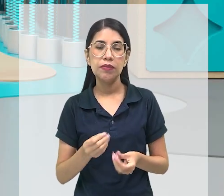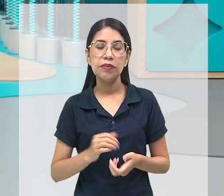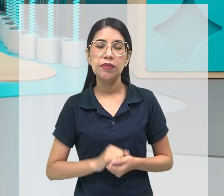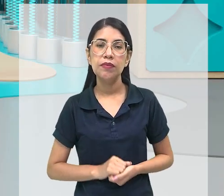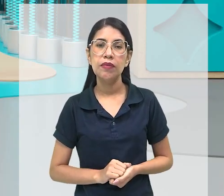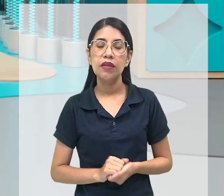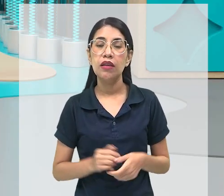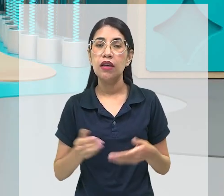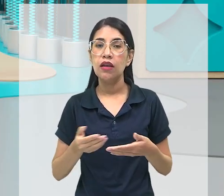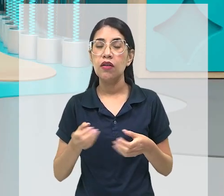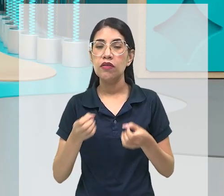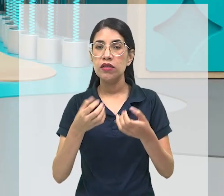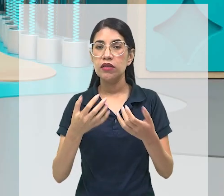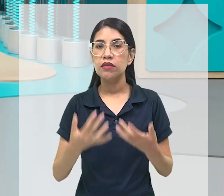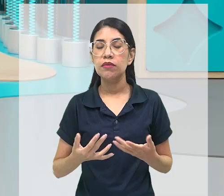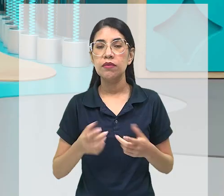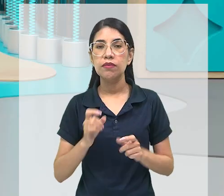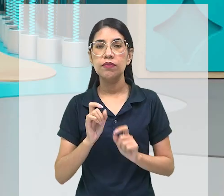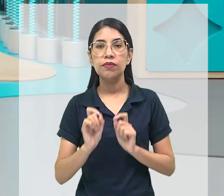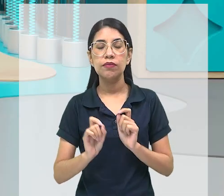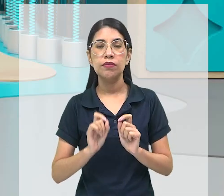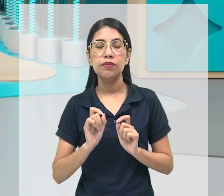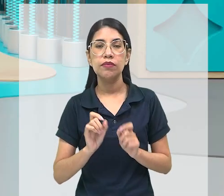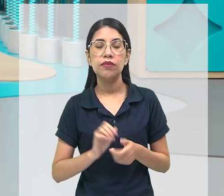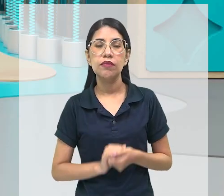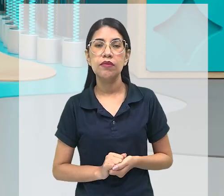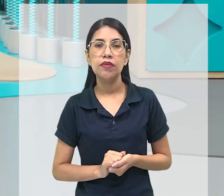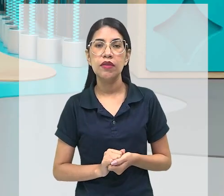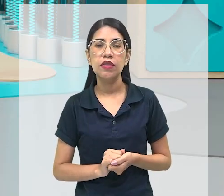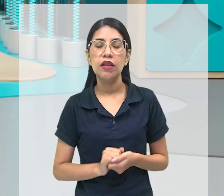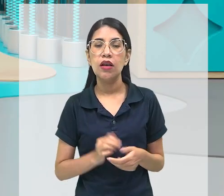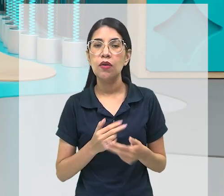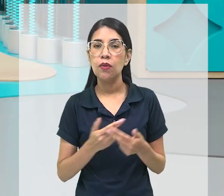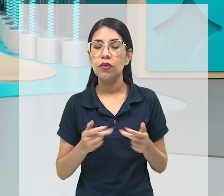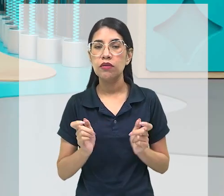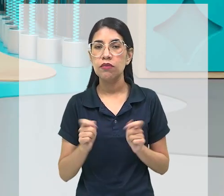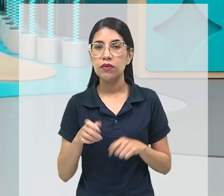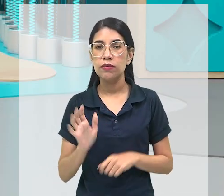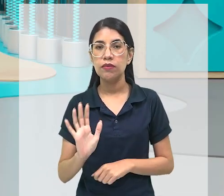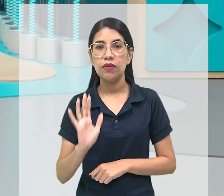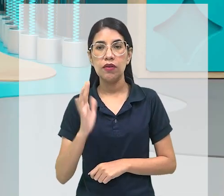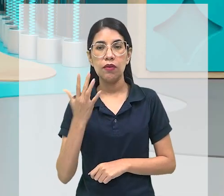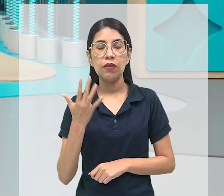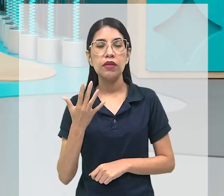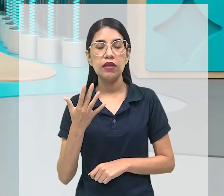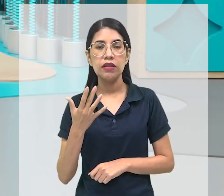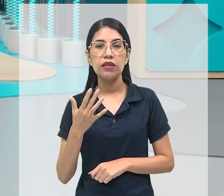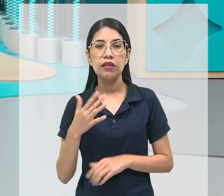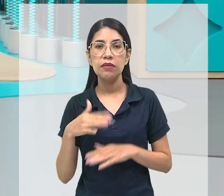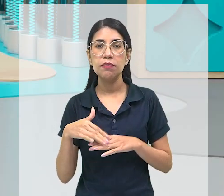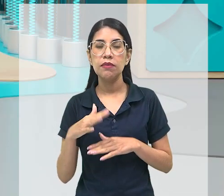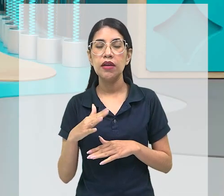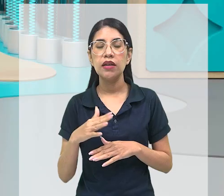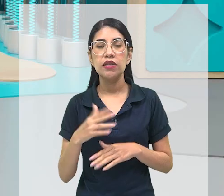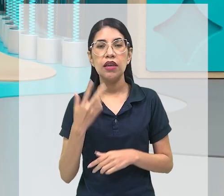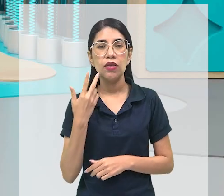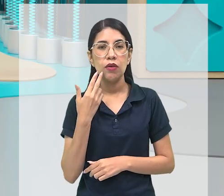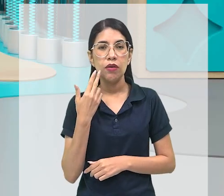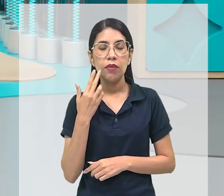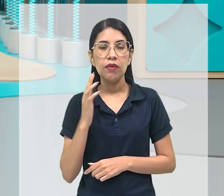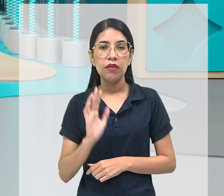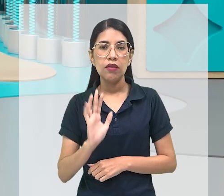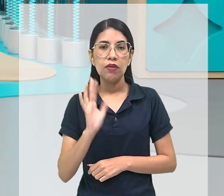Agora, a gente vai falar de situações que podem acontecer com mais frequência, né, que é mais comum